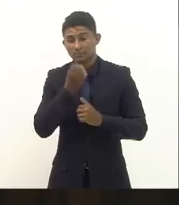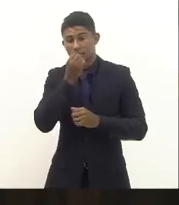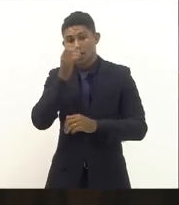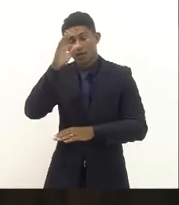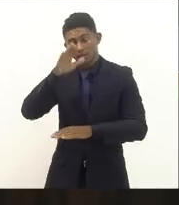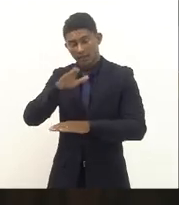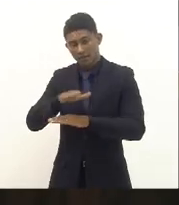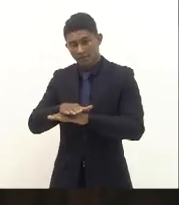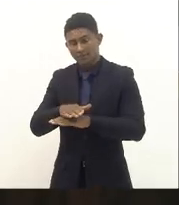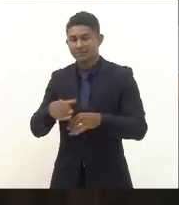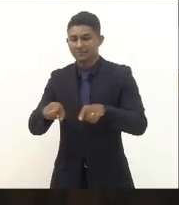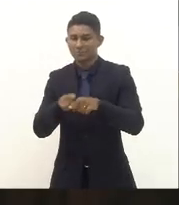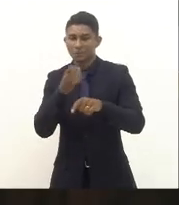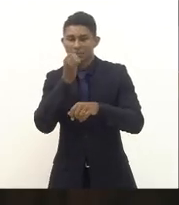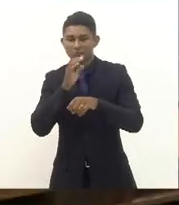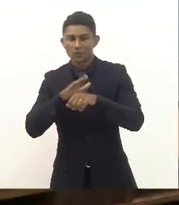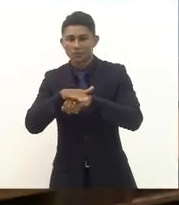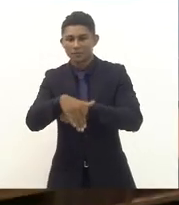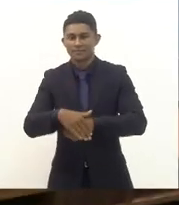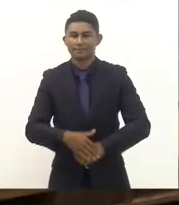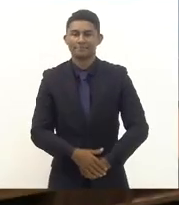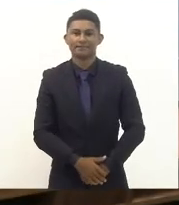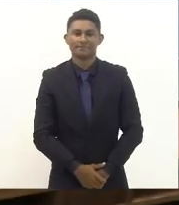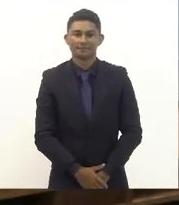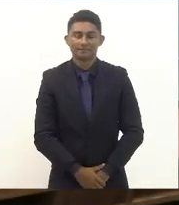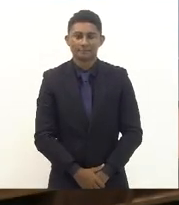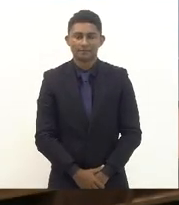e um ótimo início de noite